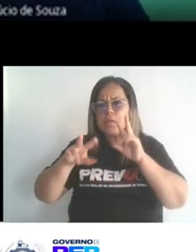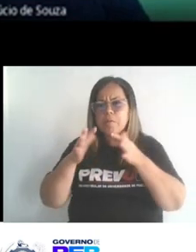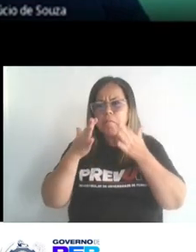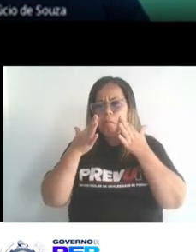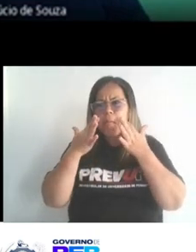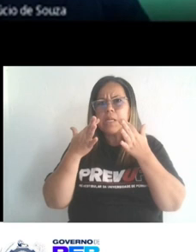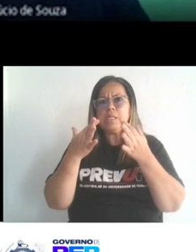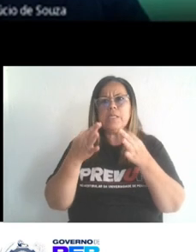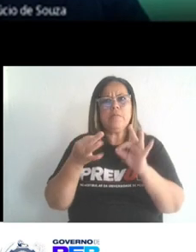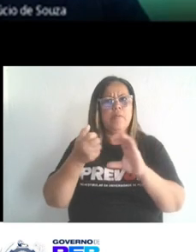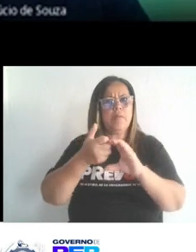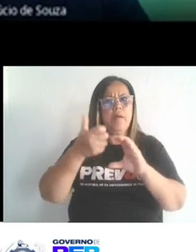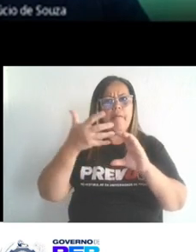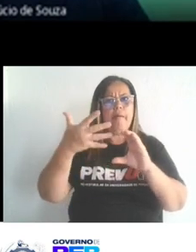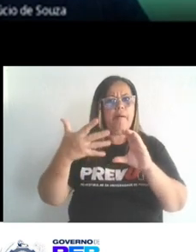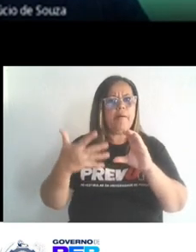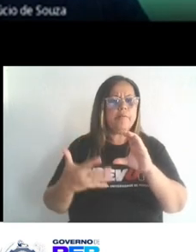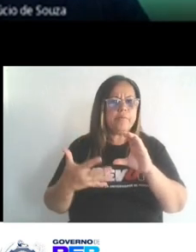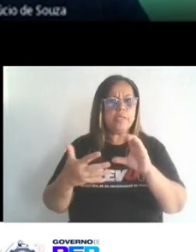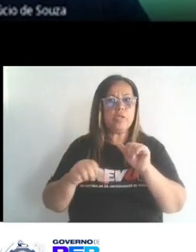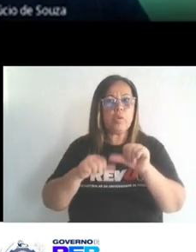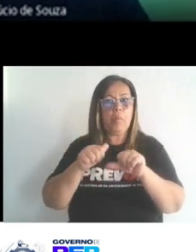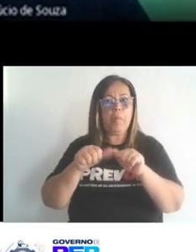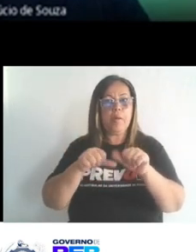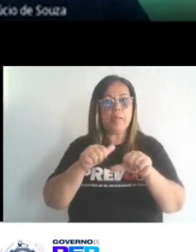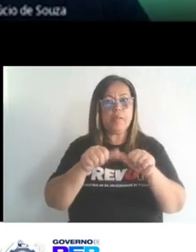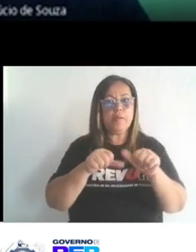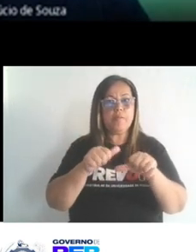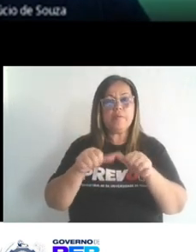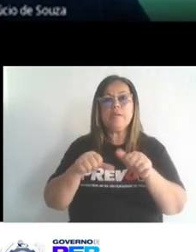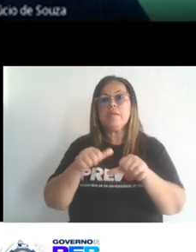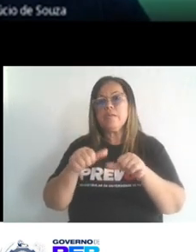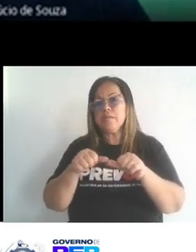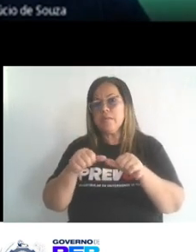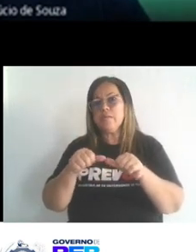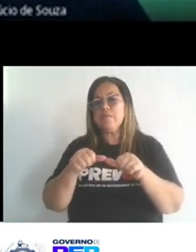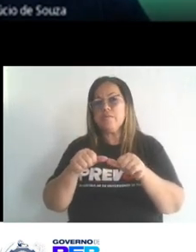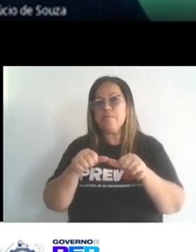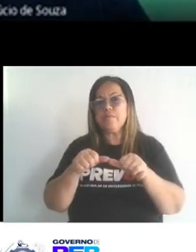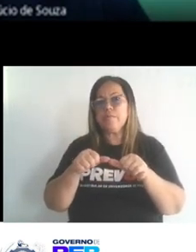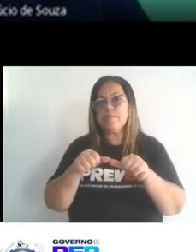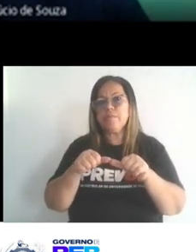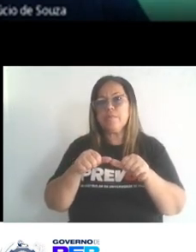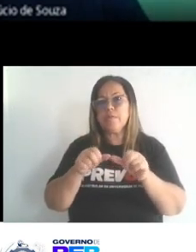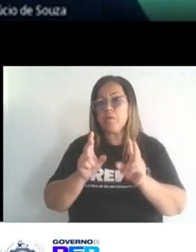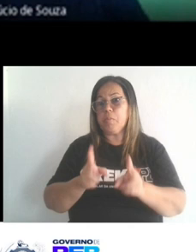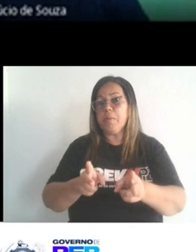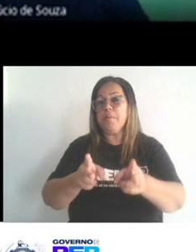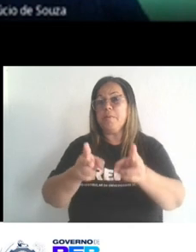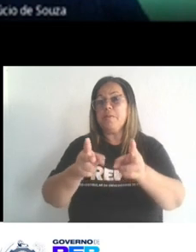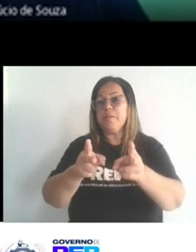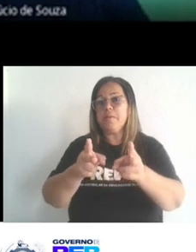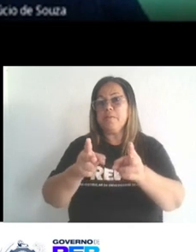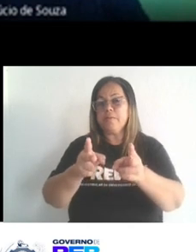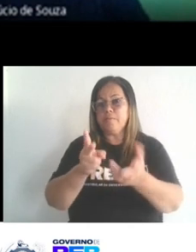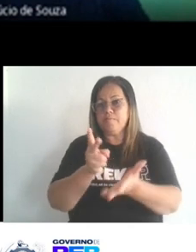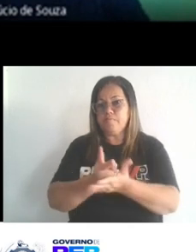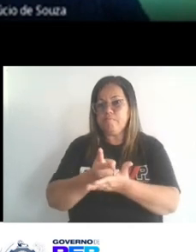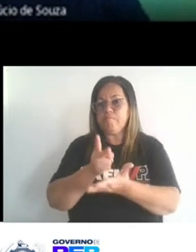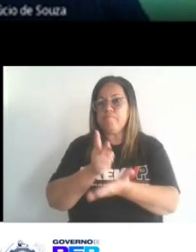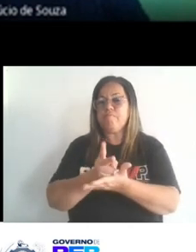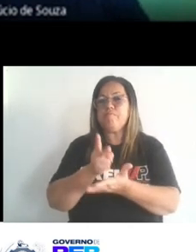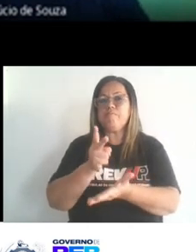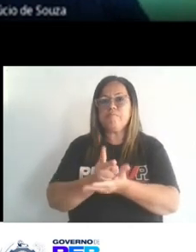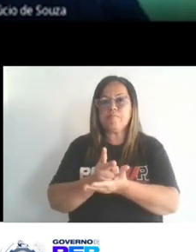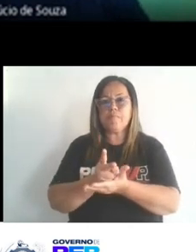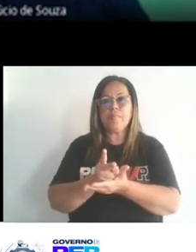aspectos de modificação e variação de que as de permanência e continuidade o